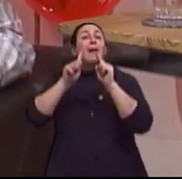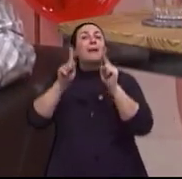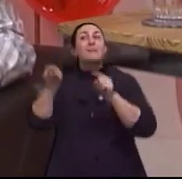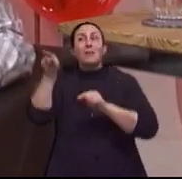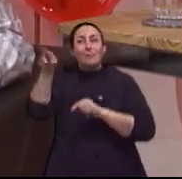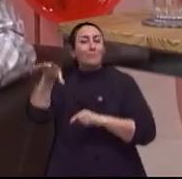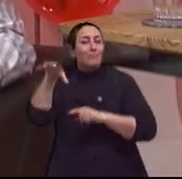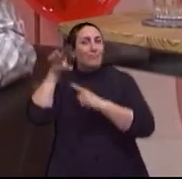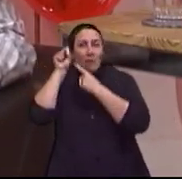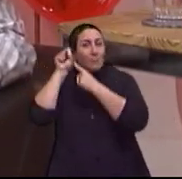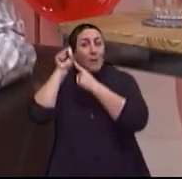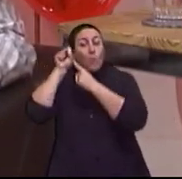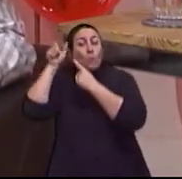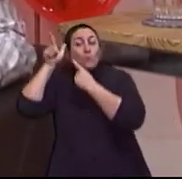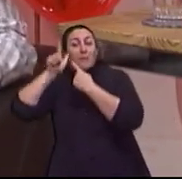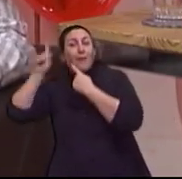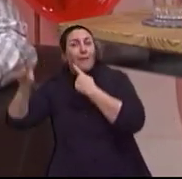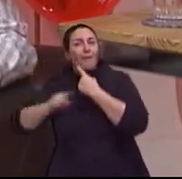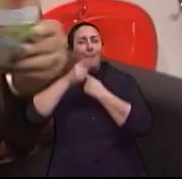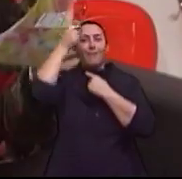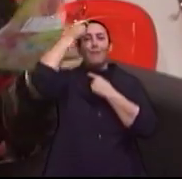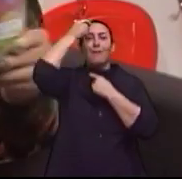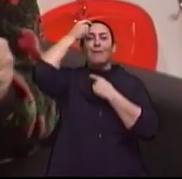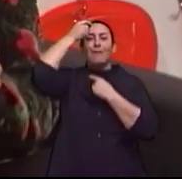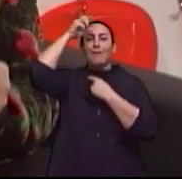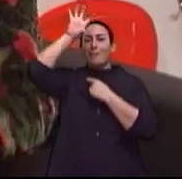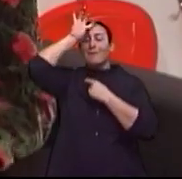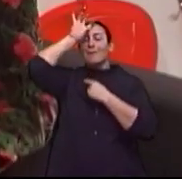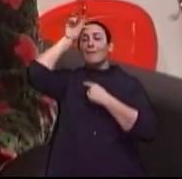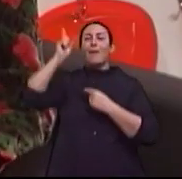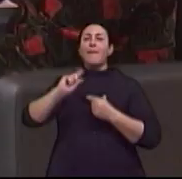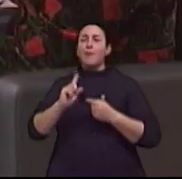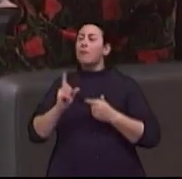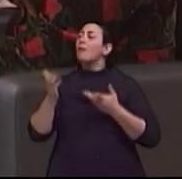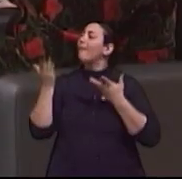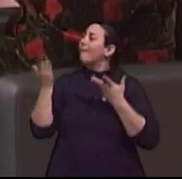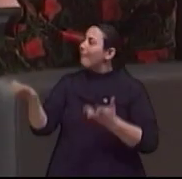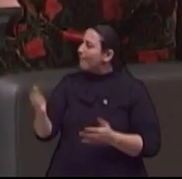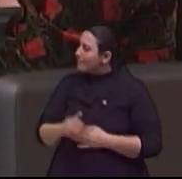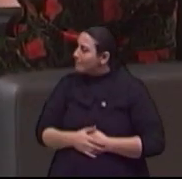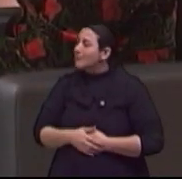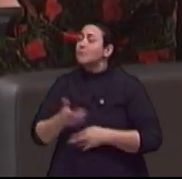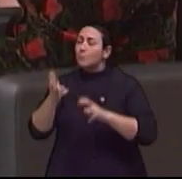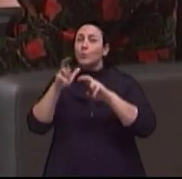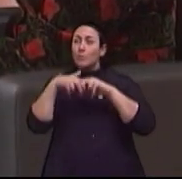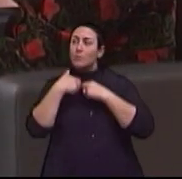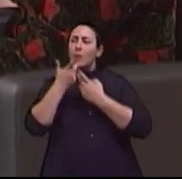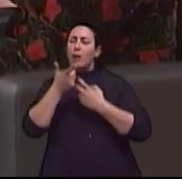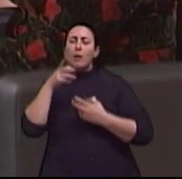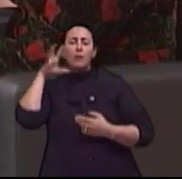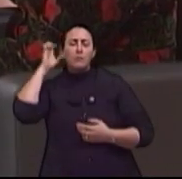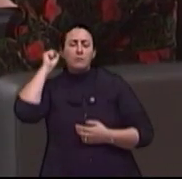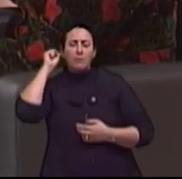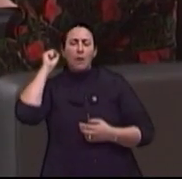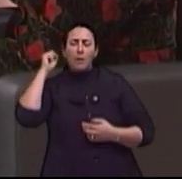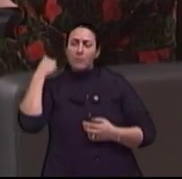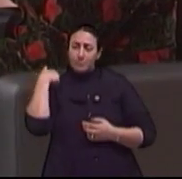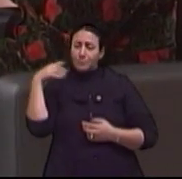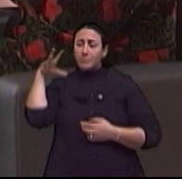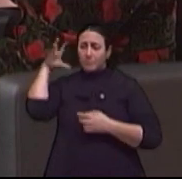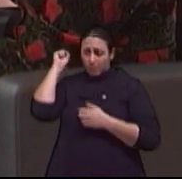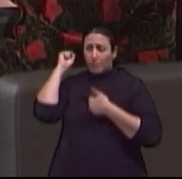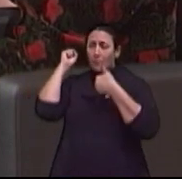entende bem né porque Ah quando faz essa diferenciação aí ele passa a se ouvir e saber que ele não tá entendendo